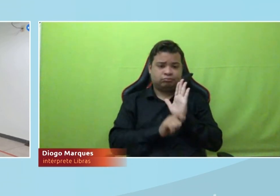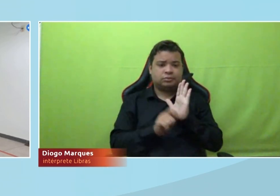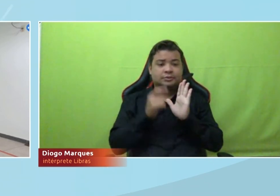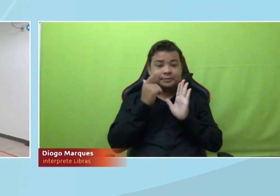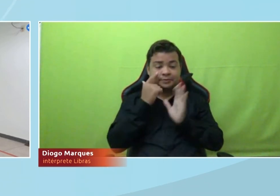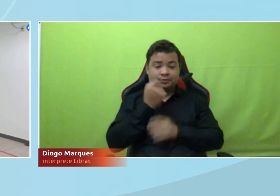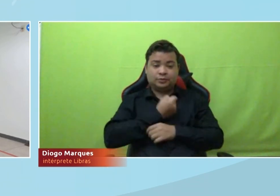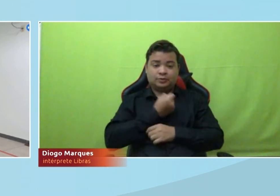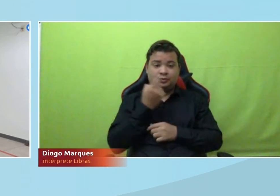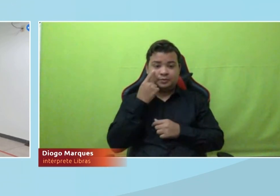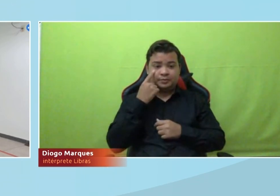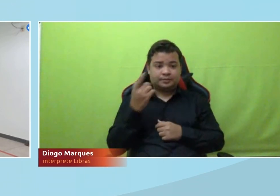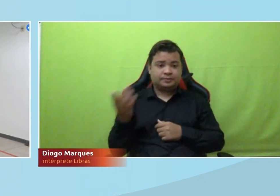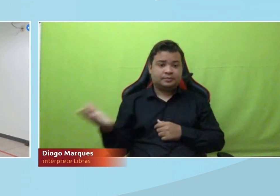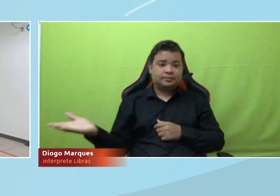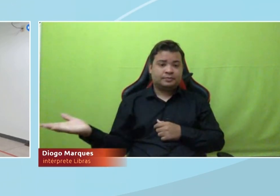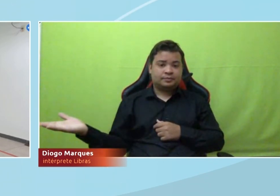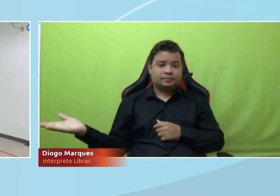ouvindo,